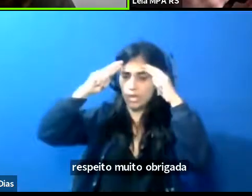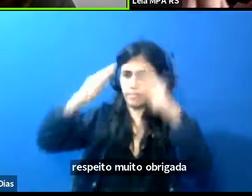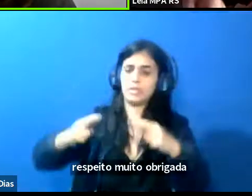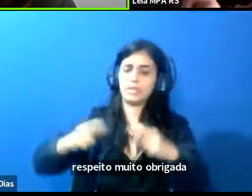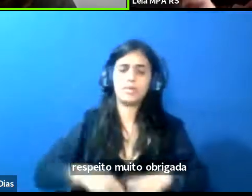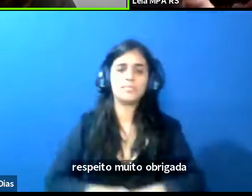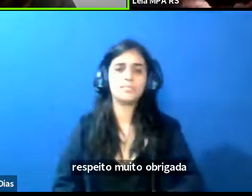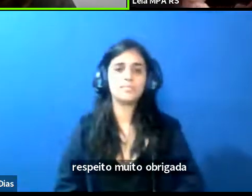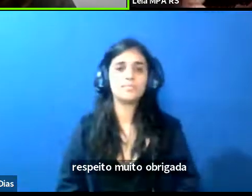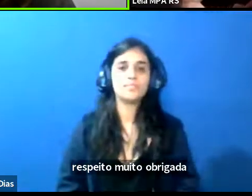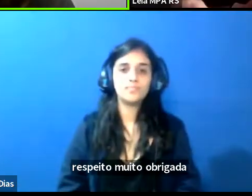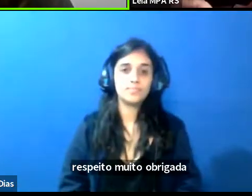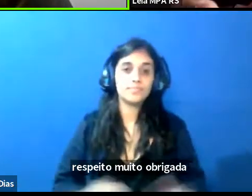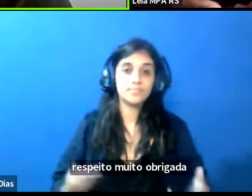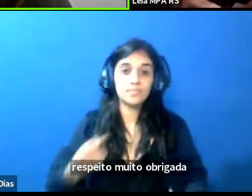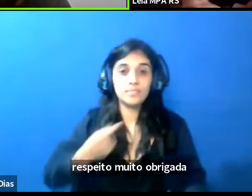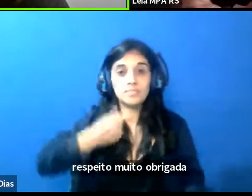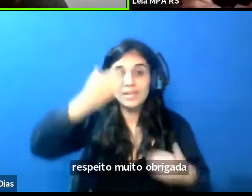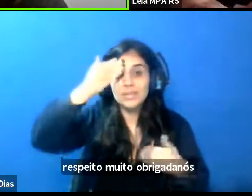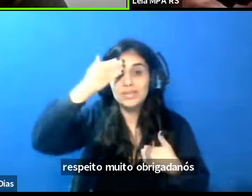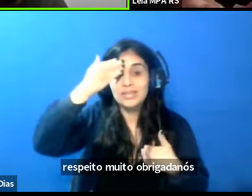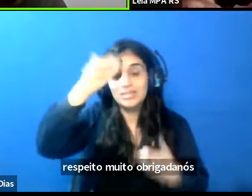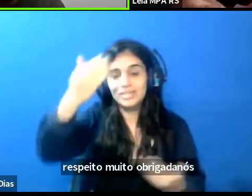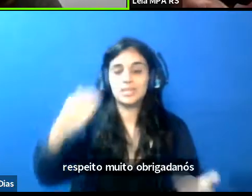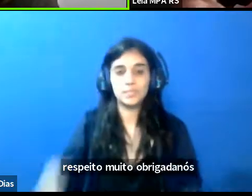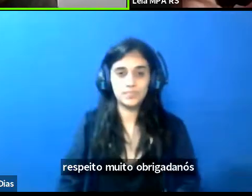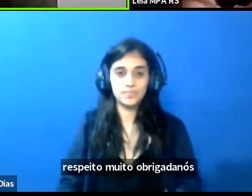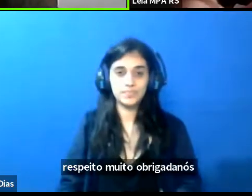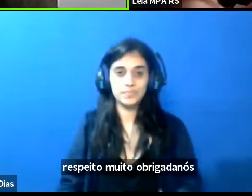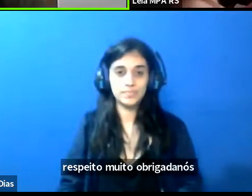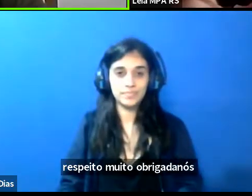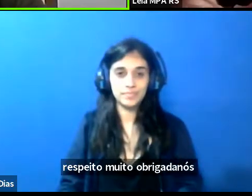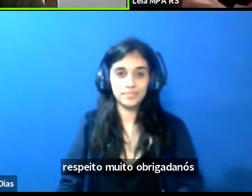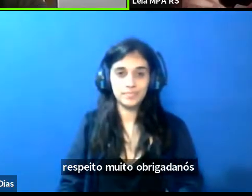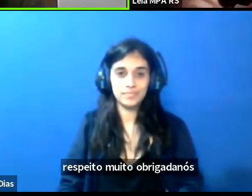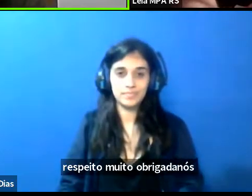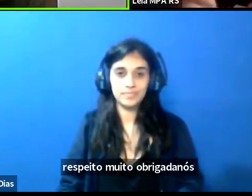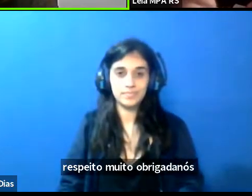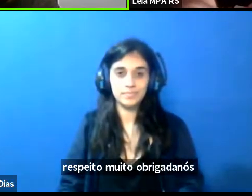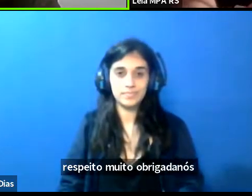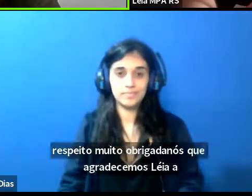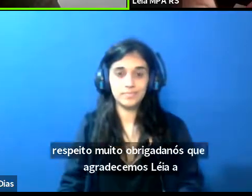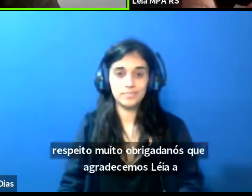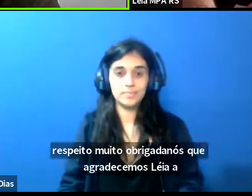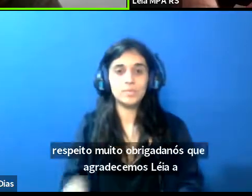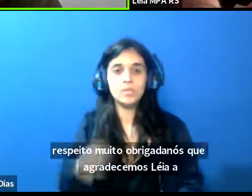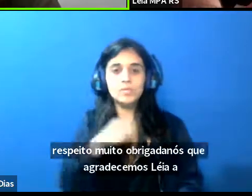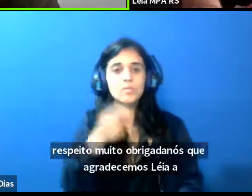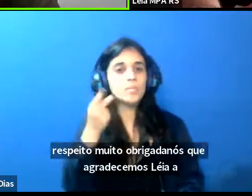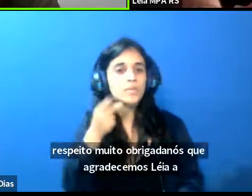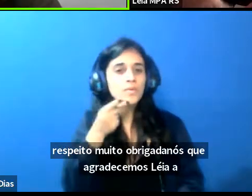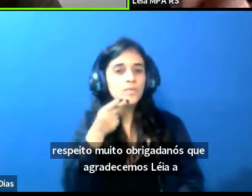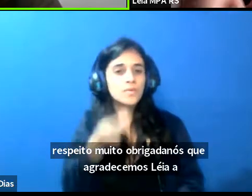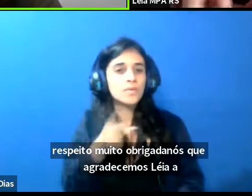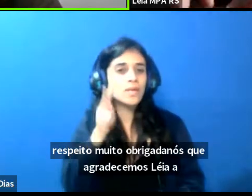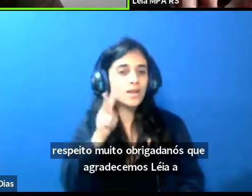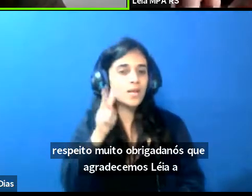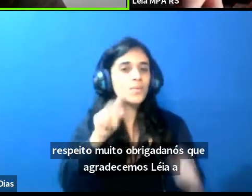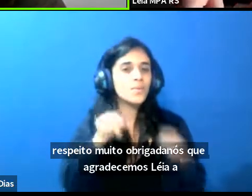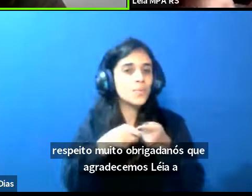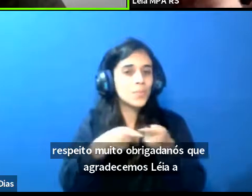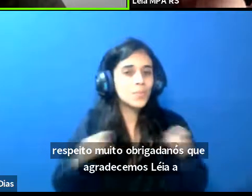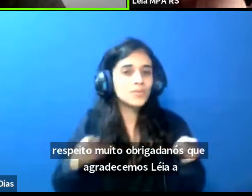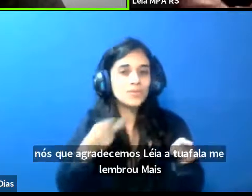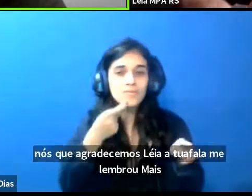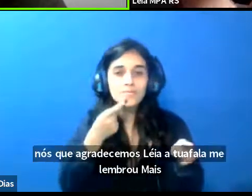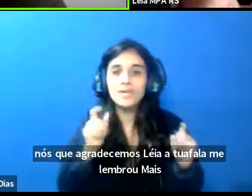Nós que agradecemos, Leia, a tua fala me lembrou mais um trechinho dessa música que diz assim, tu